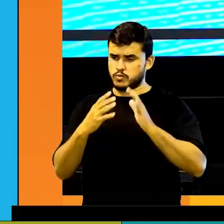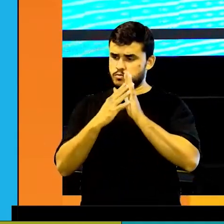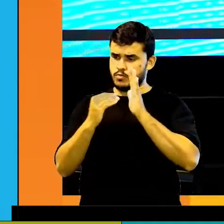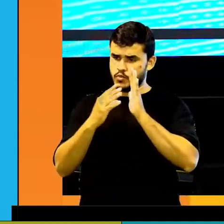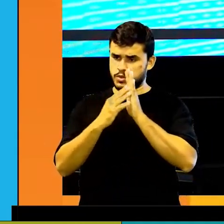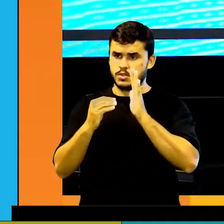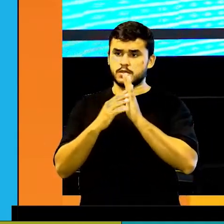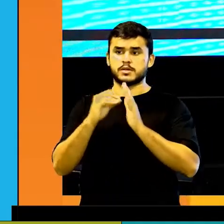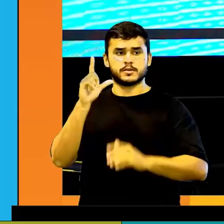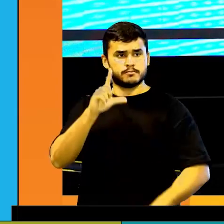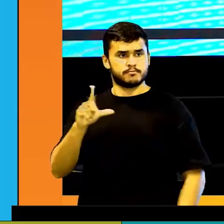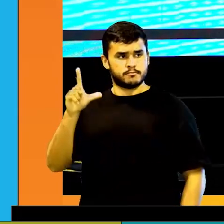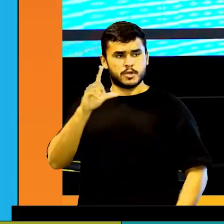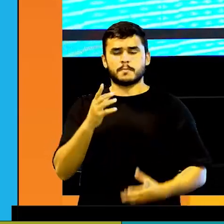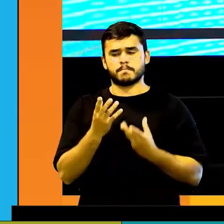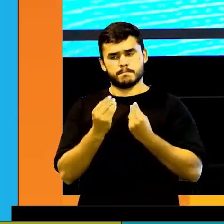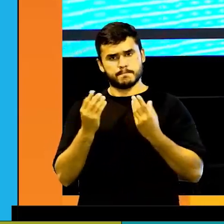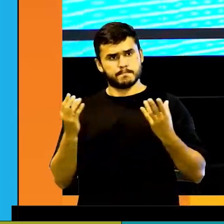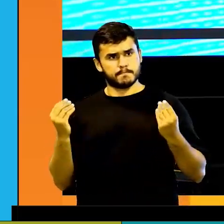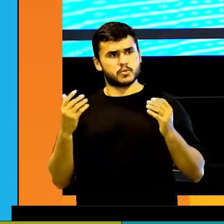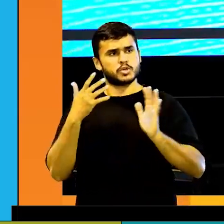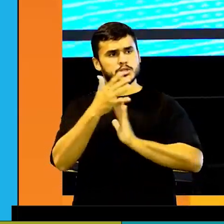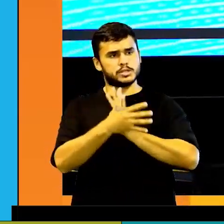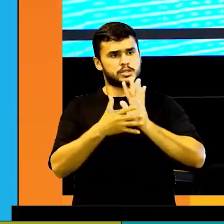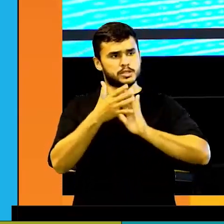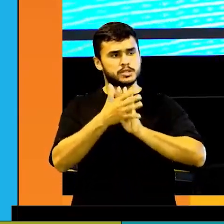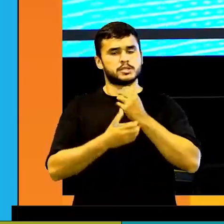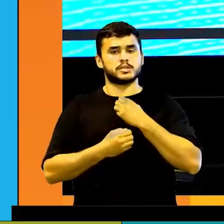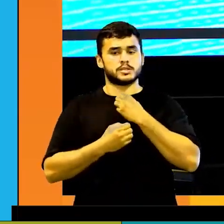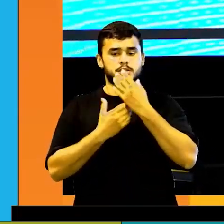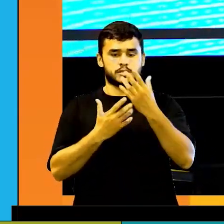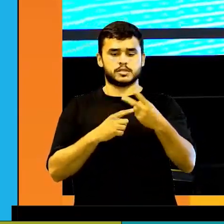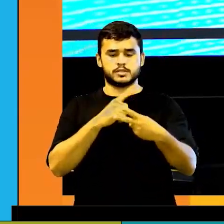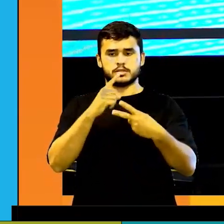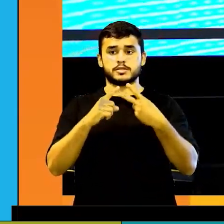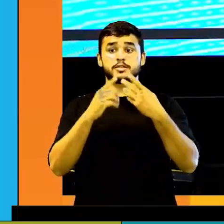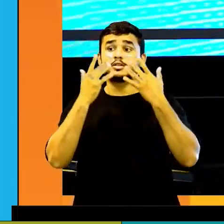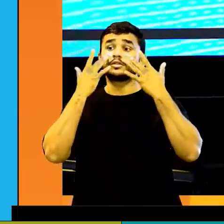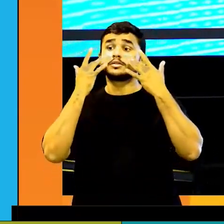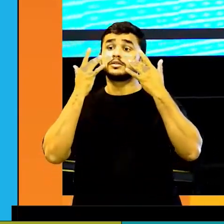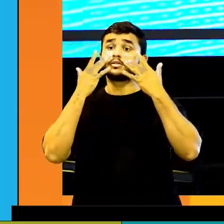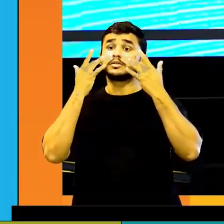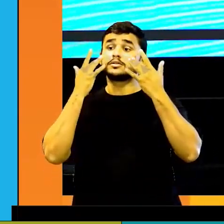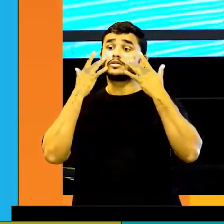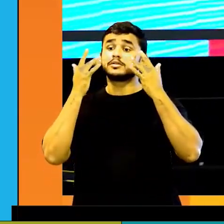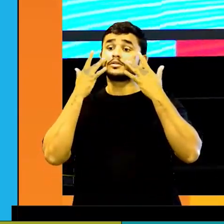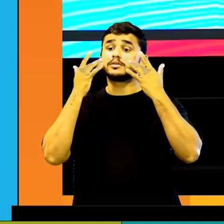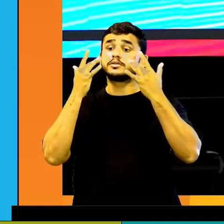textos poéticos, teatrais e um gênero novo.